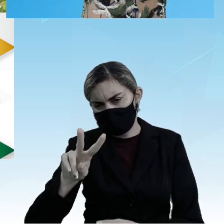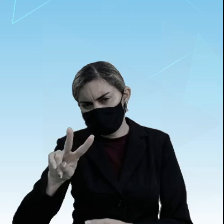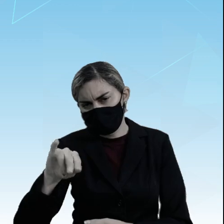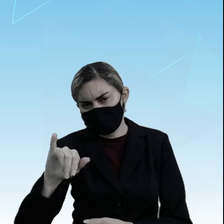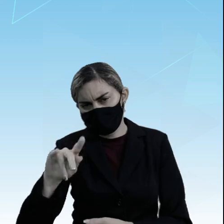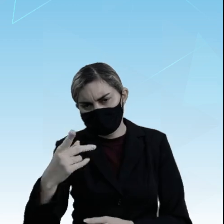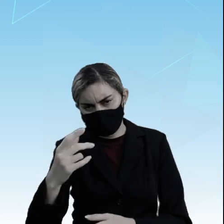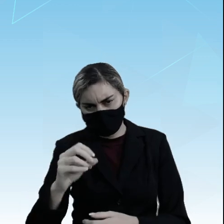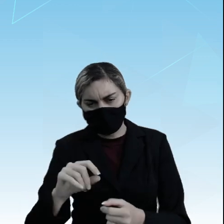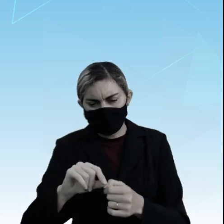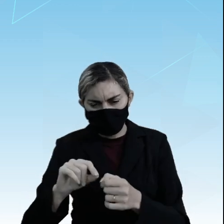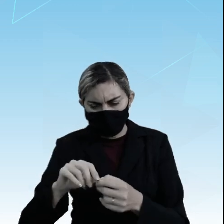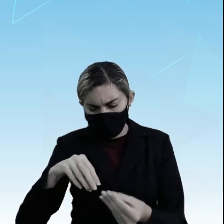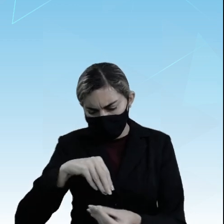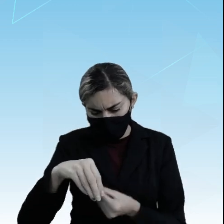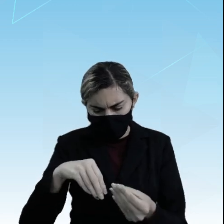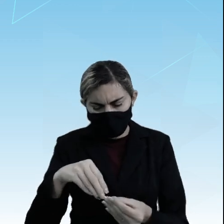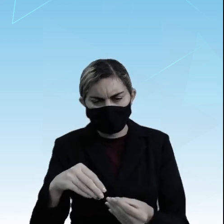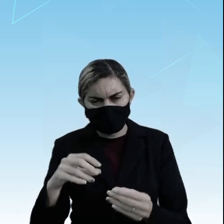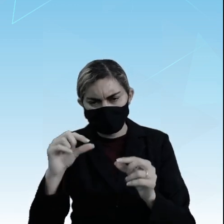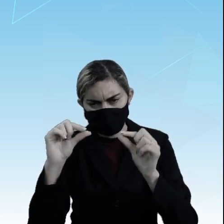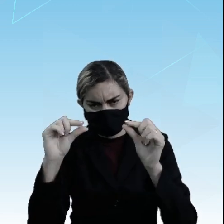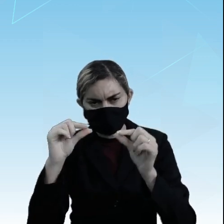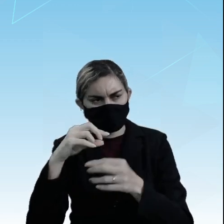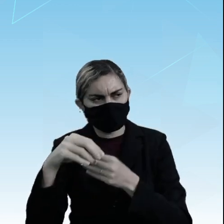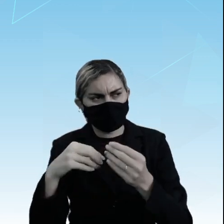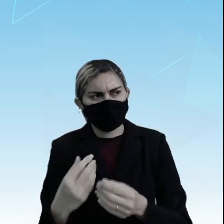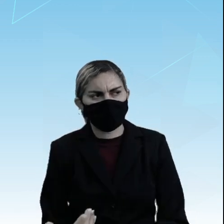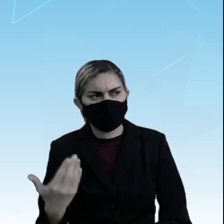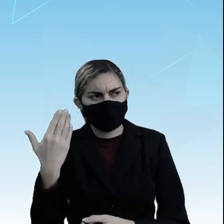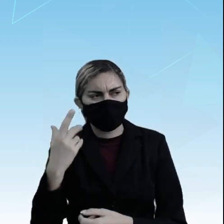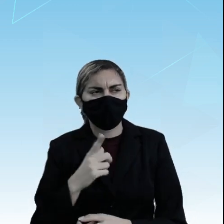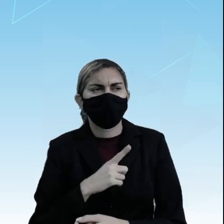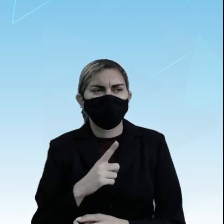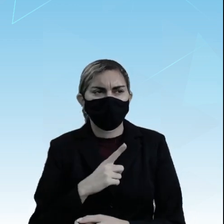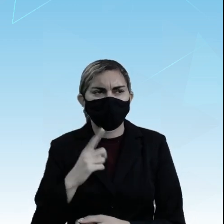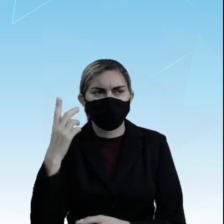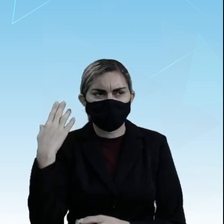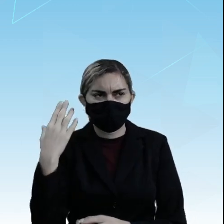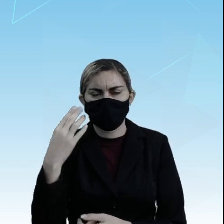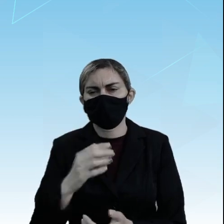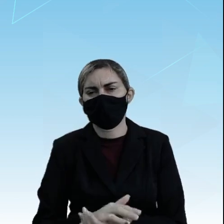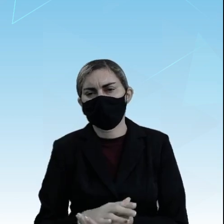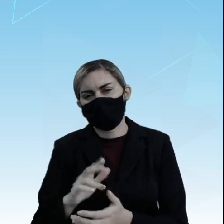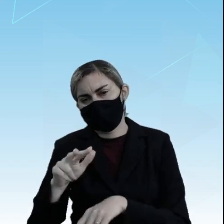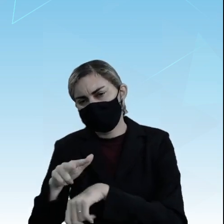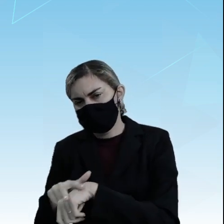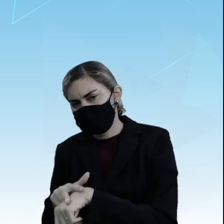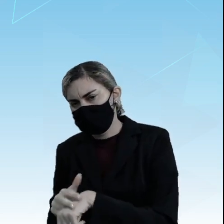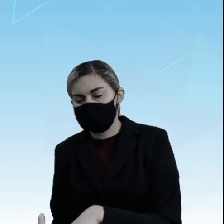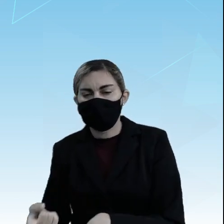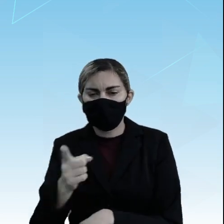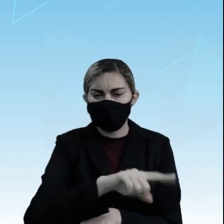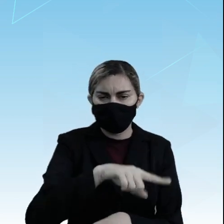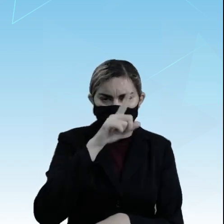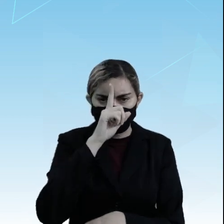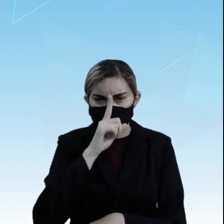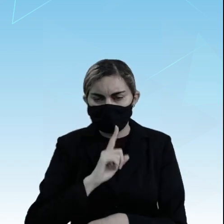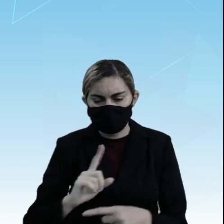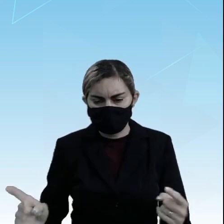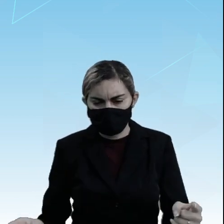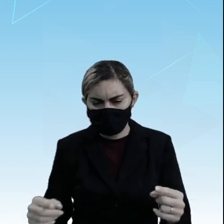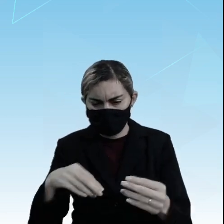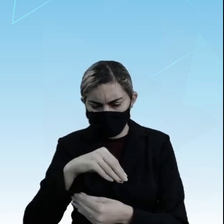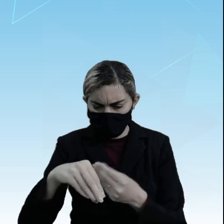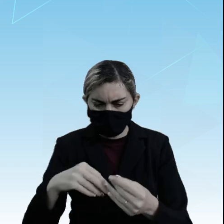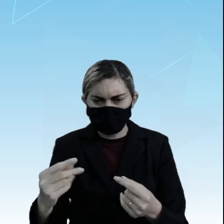a autofecundação de ervilhas. E eu posso dizer que existe ali a ervilha verde, a outra amarela. E no